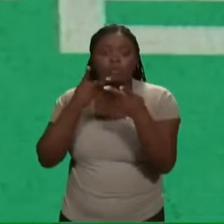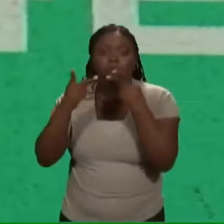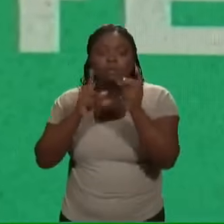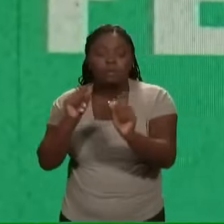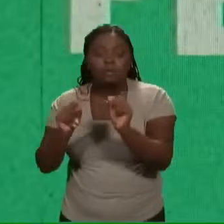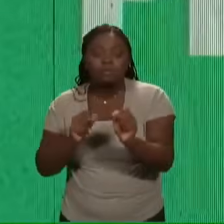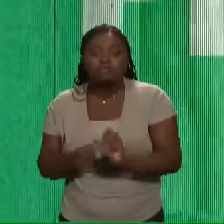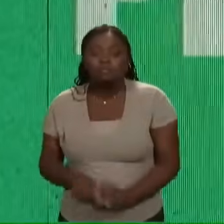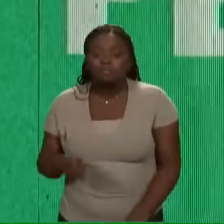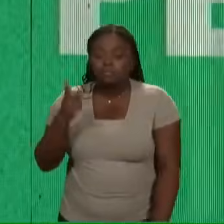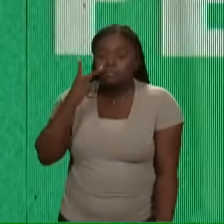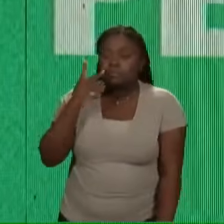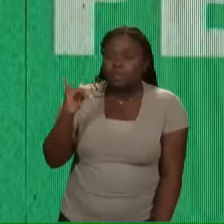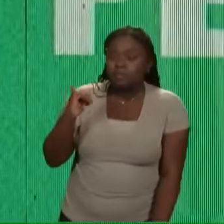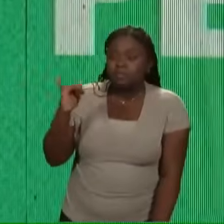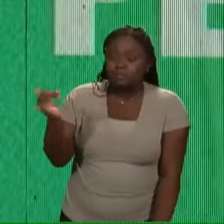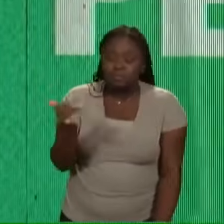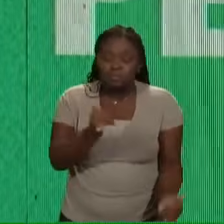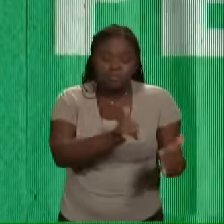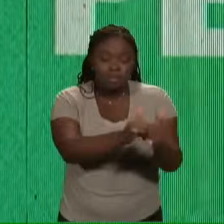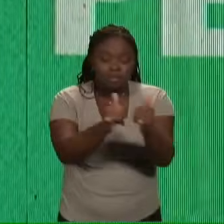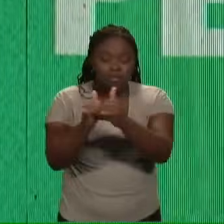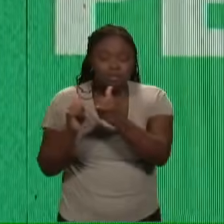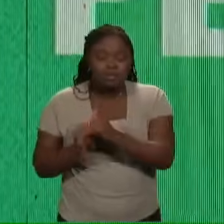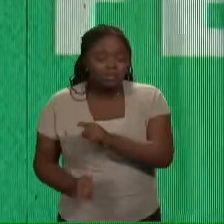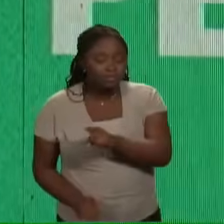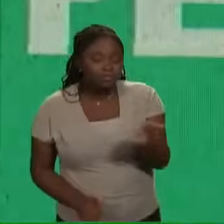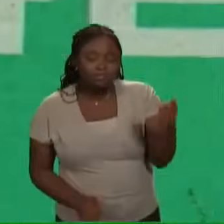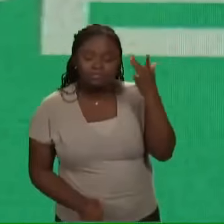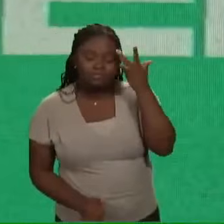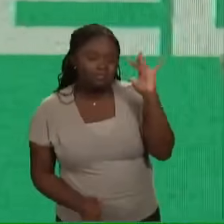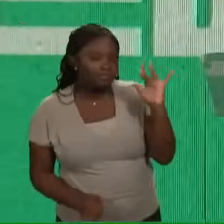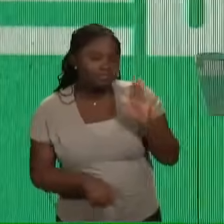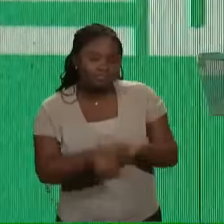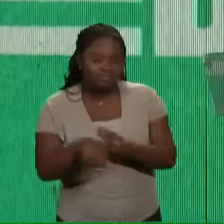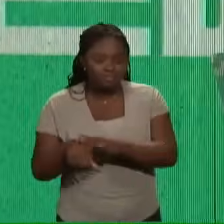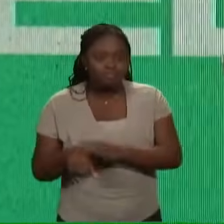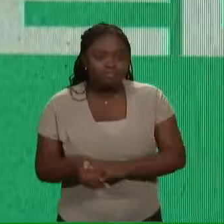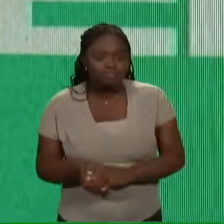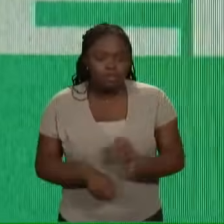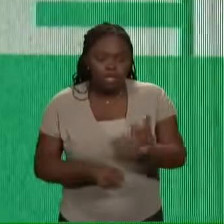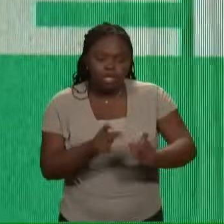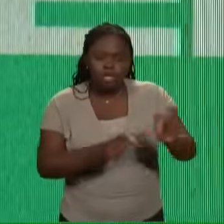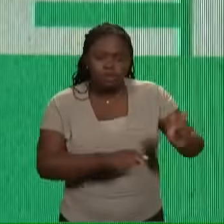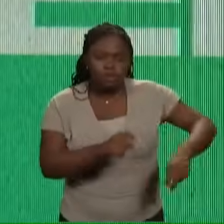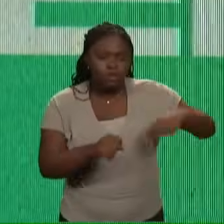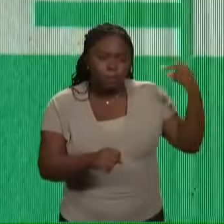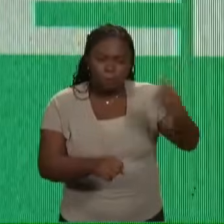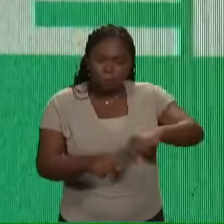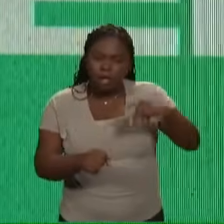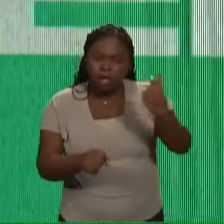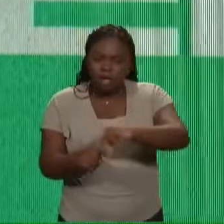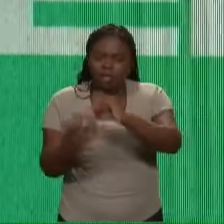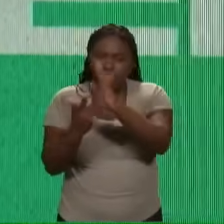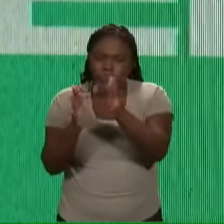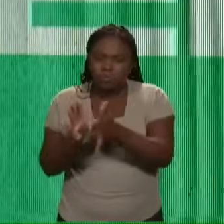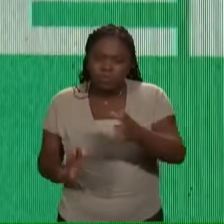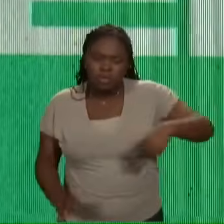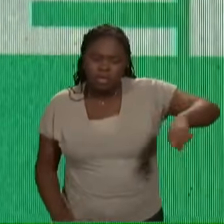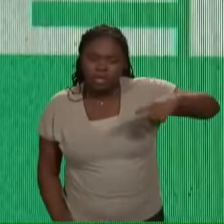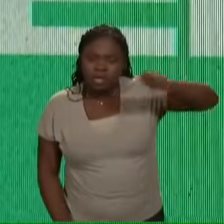Pai, perdoa-lhes, eles não sabem o que fazem. A minha pergunta: os torturadores tinham se arrependido?